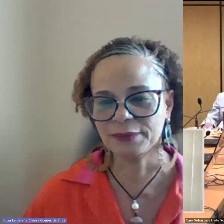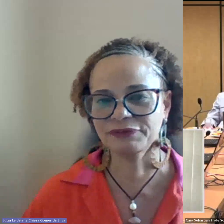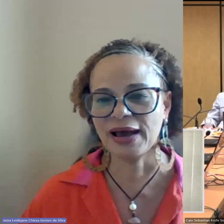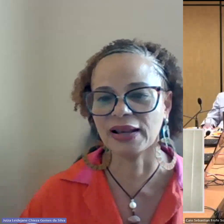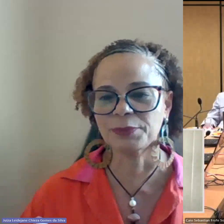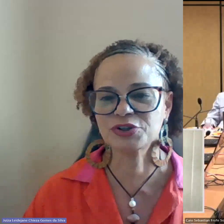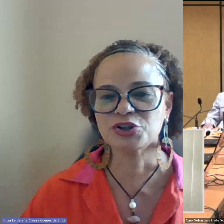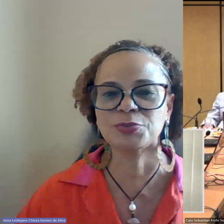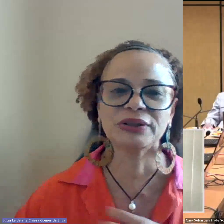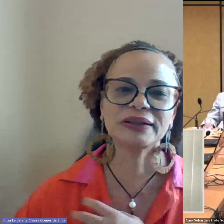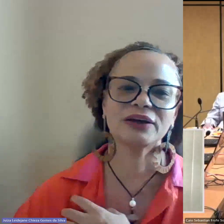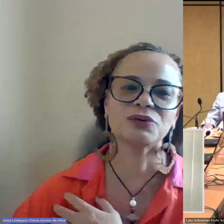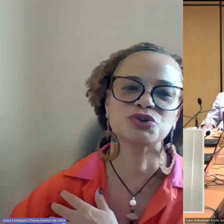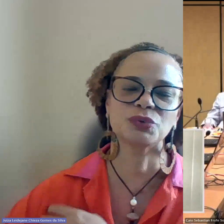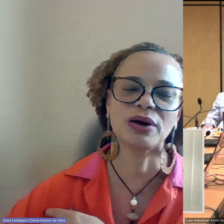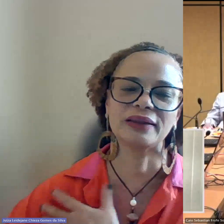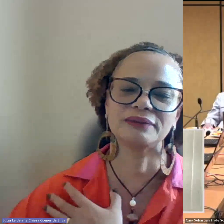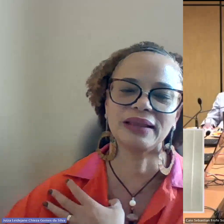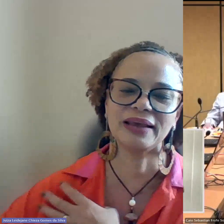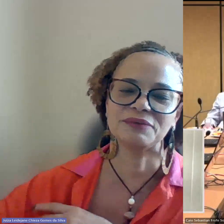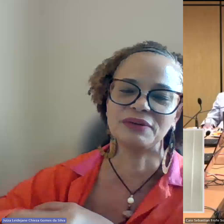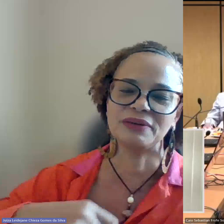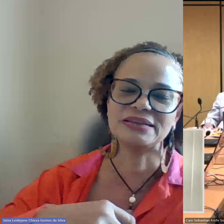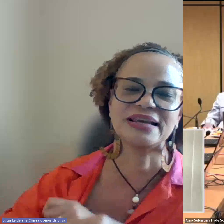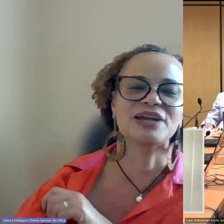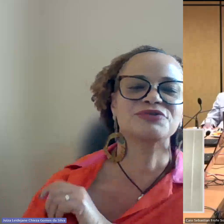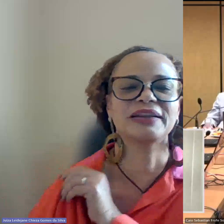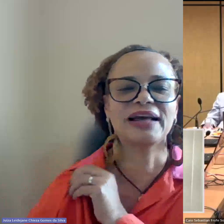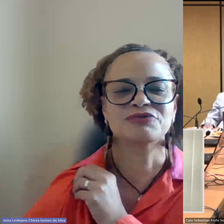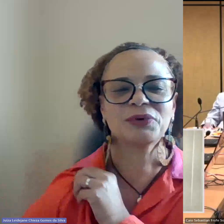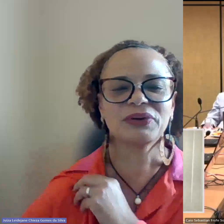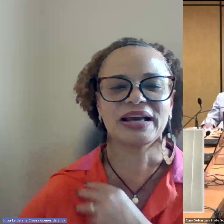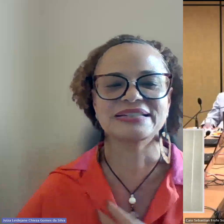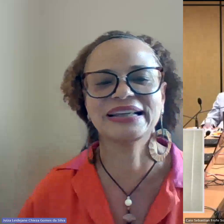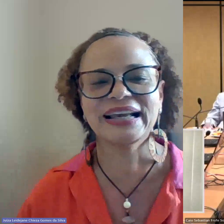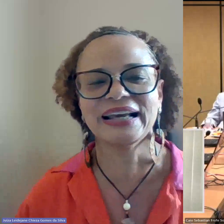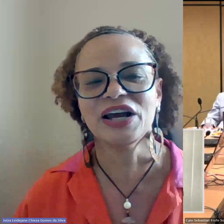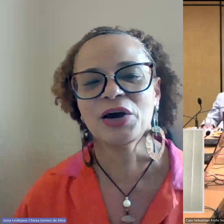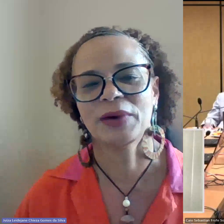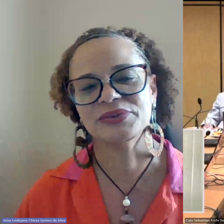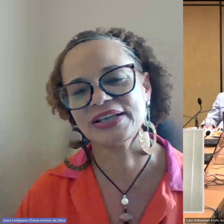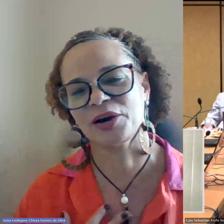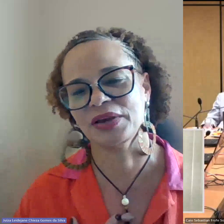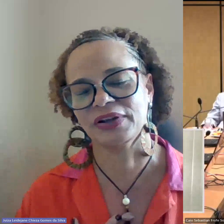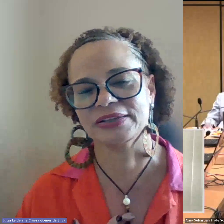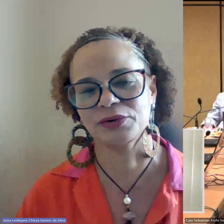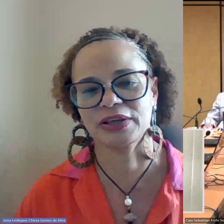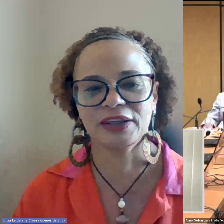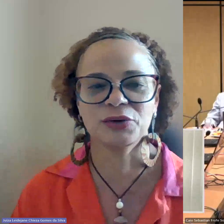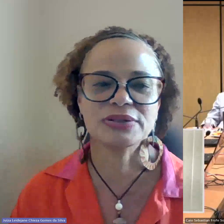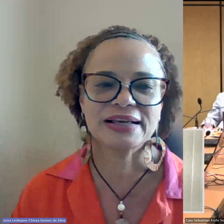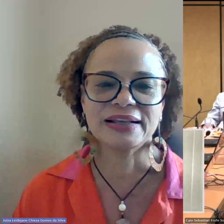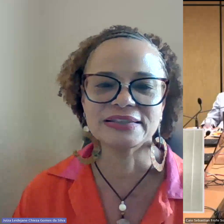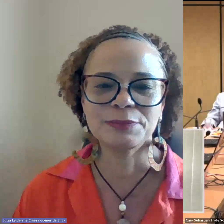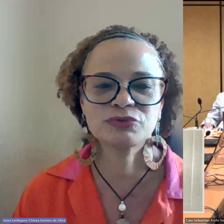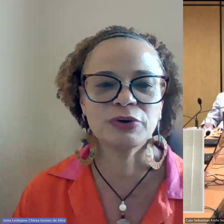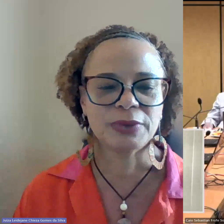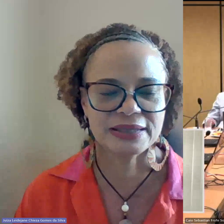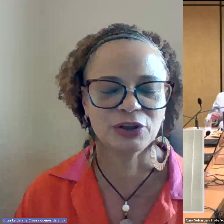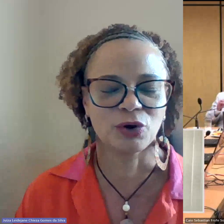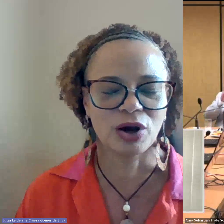vou minha fala pra gente poder continuar né encerrar de verdade vamos colocar assim né mas eu encerro a minha fala aqui com esses